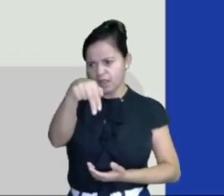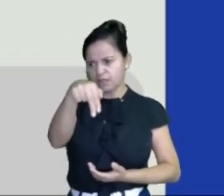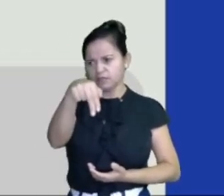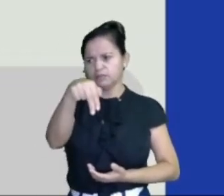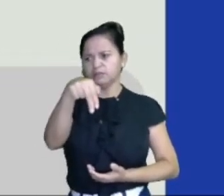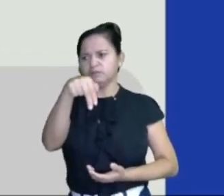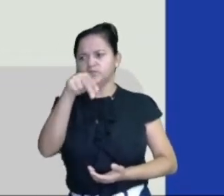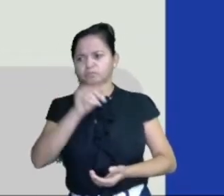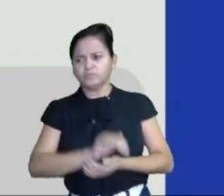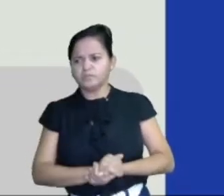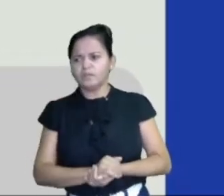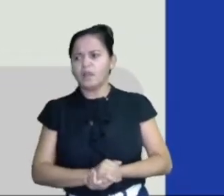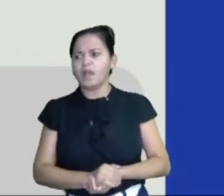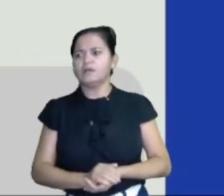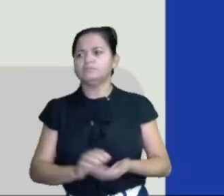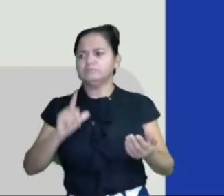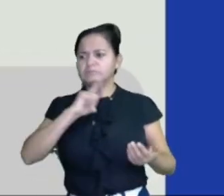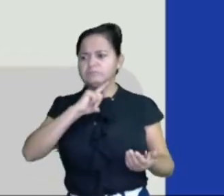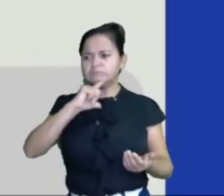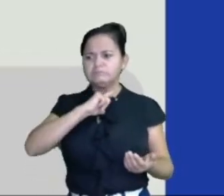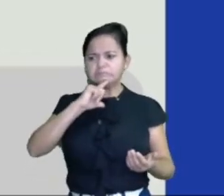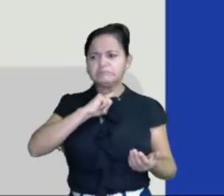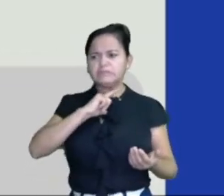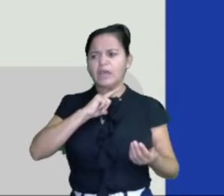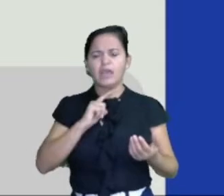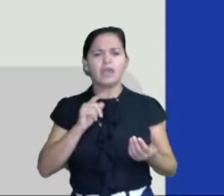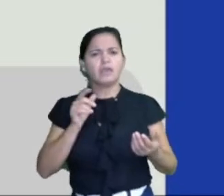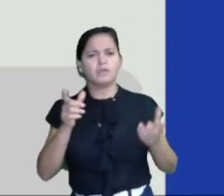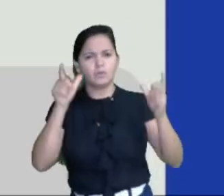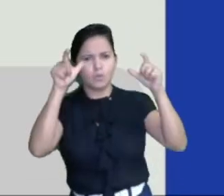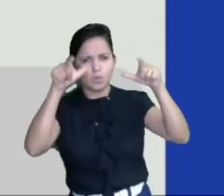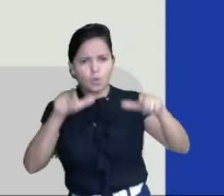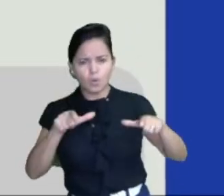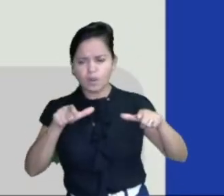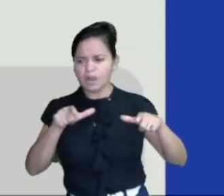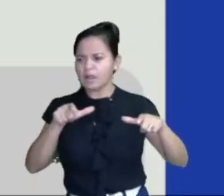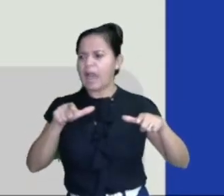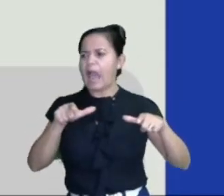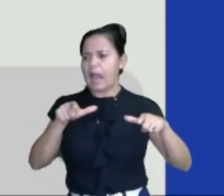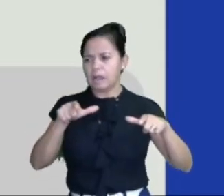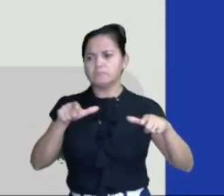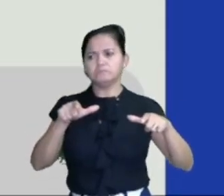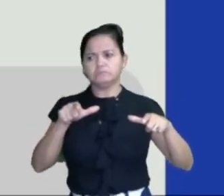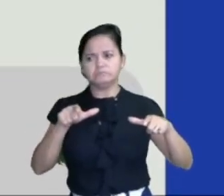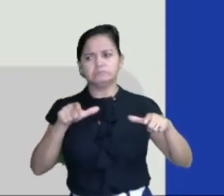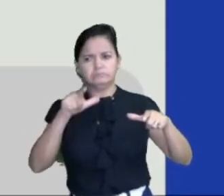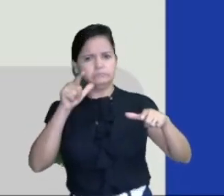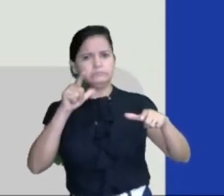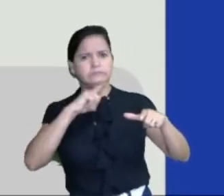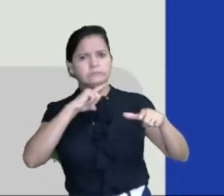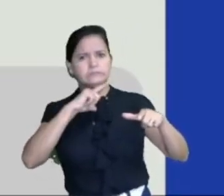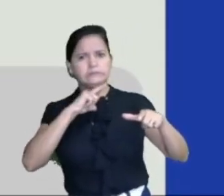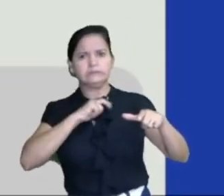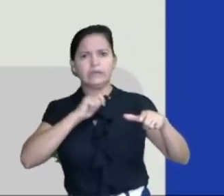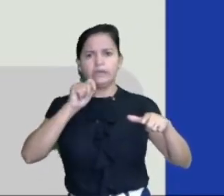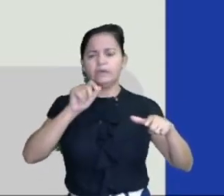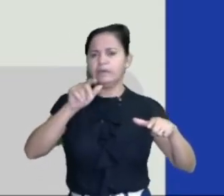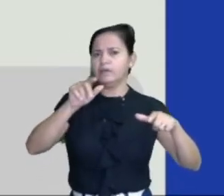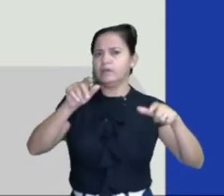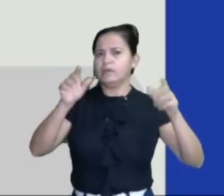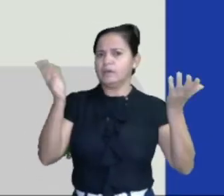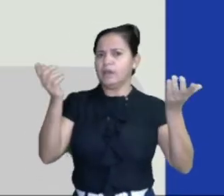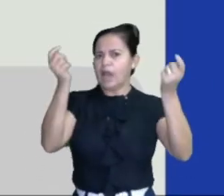I-P-H-A-N. Instituto do Patrimônio Histórico e Artístico Nacional. Órgão